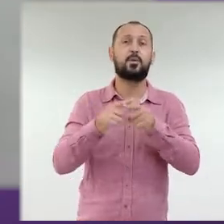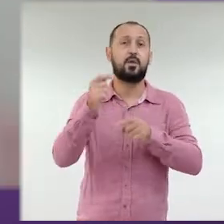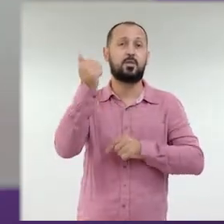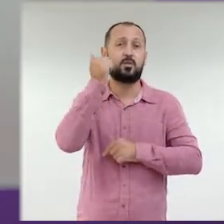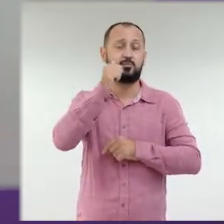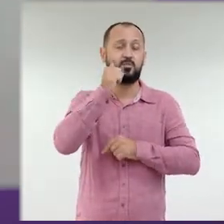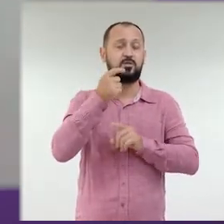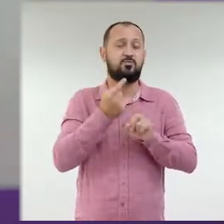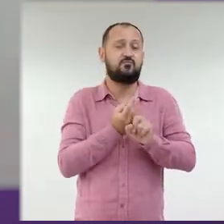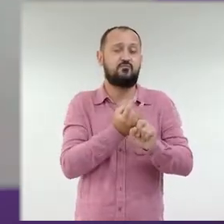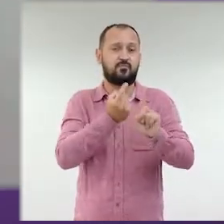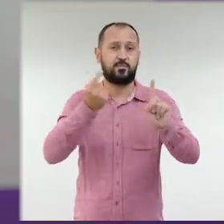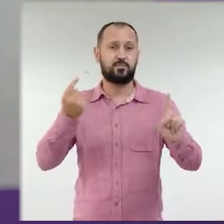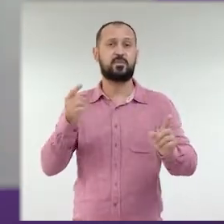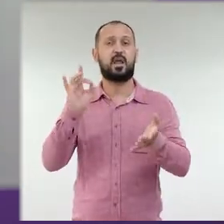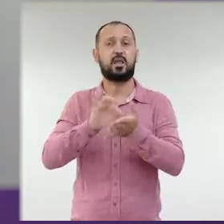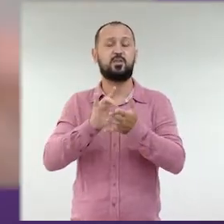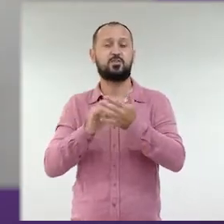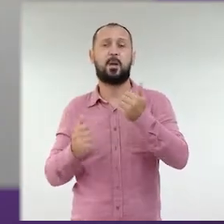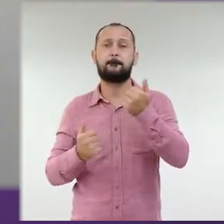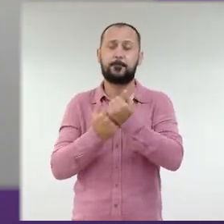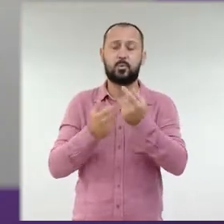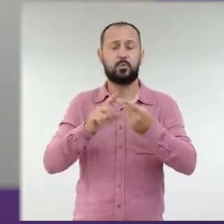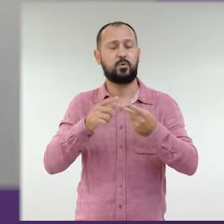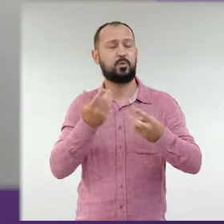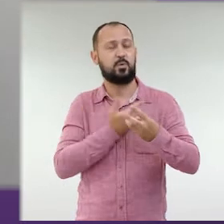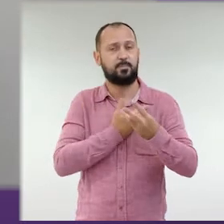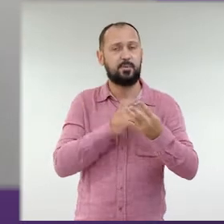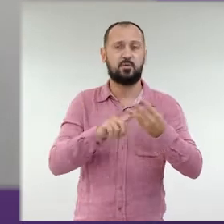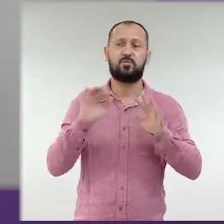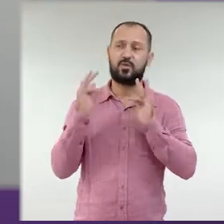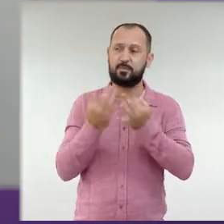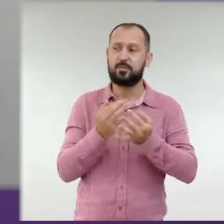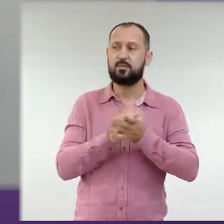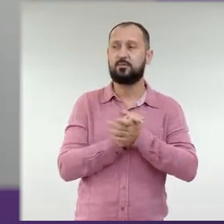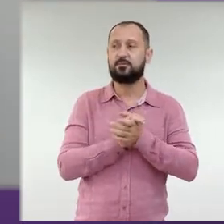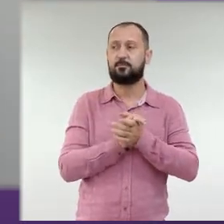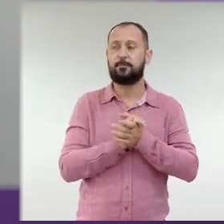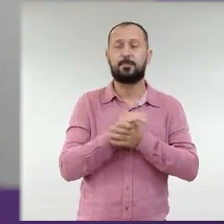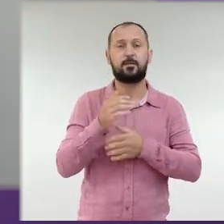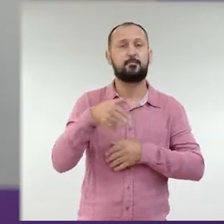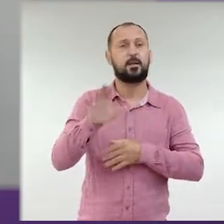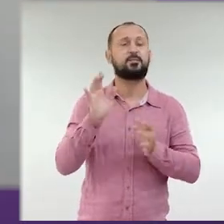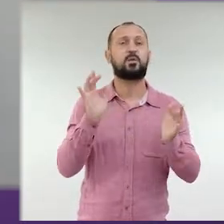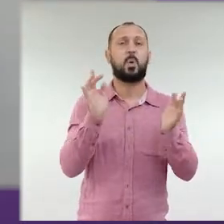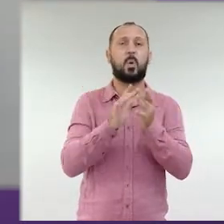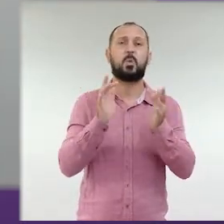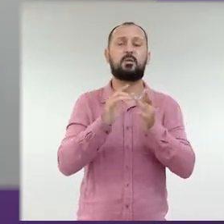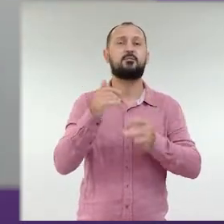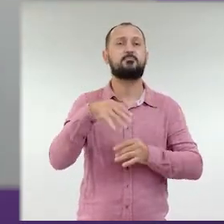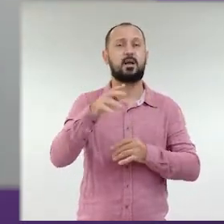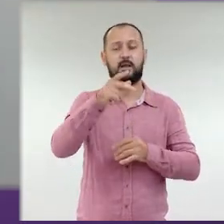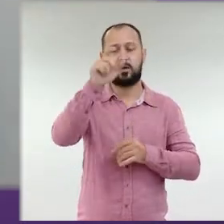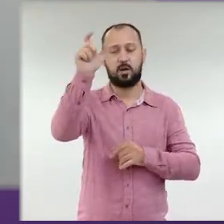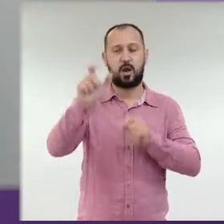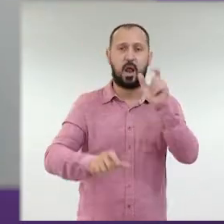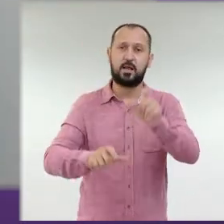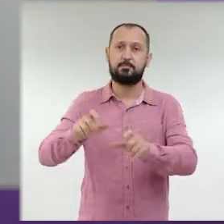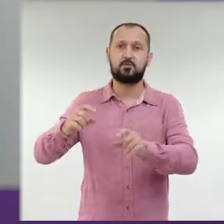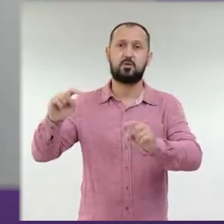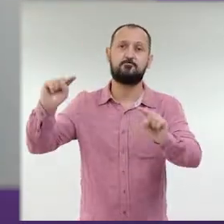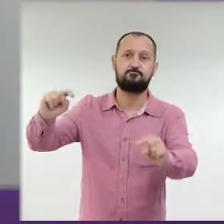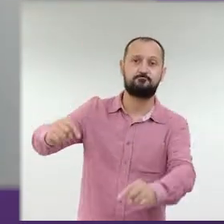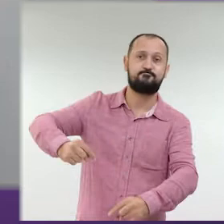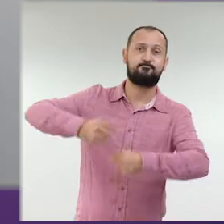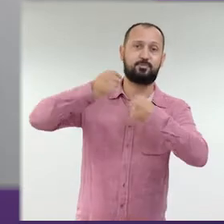mulheres, estamos mais afastadas da nossa rede de apoio, dos amigos, dos familiares, permanecendo aí maior tempo de convivência com um